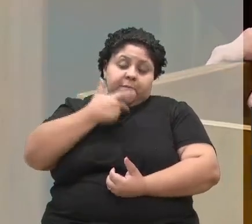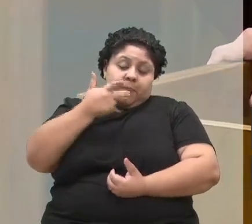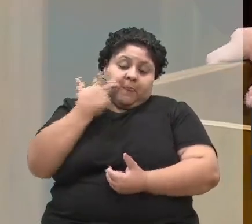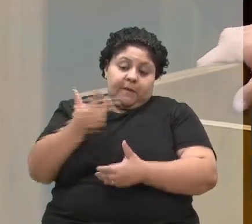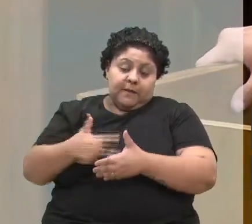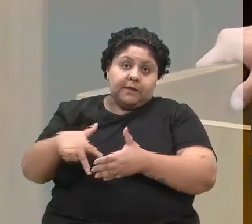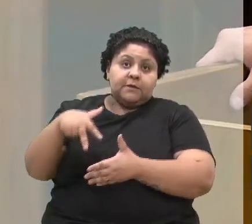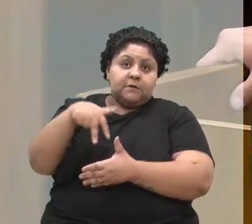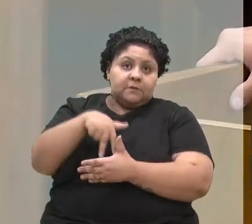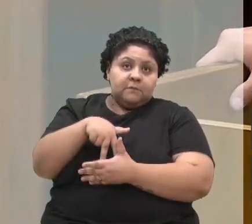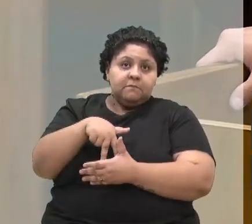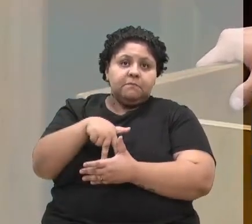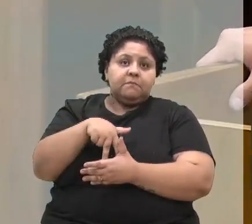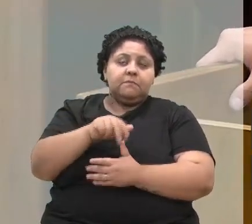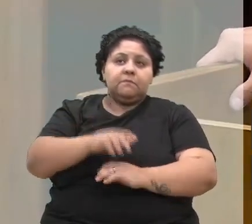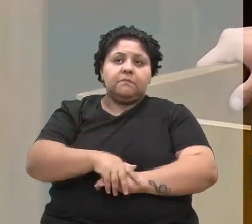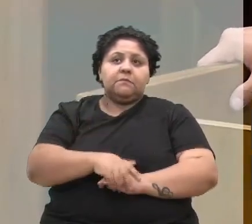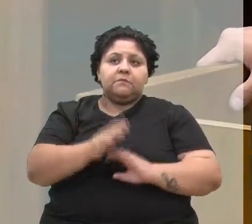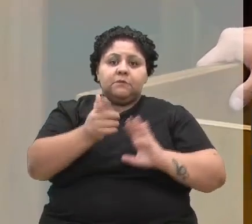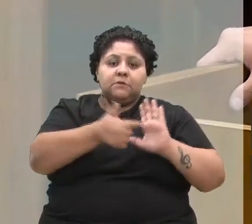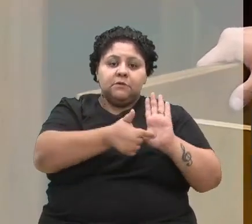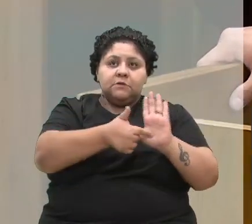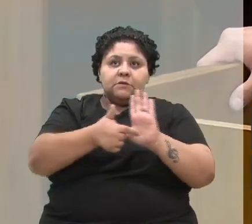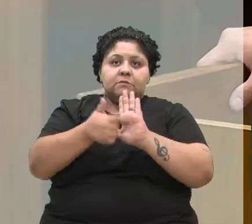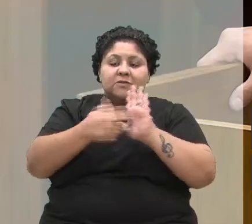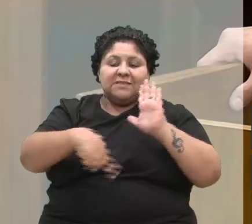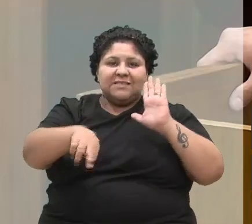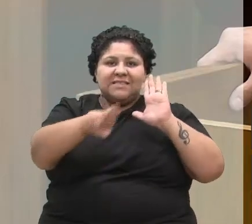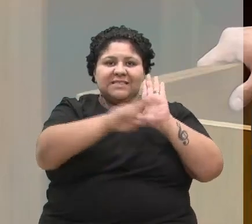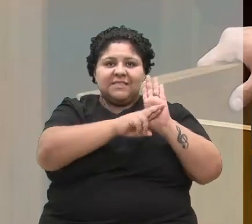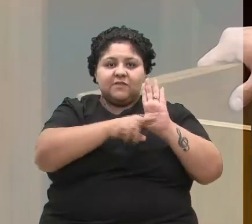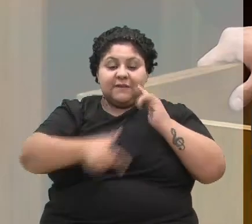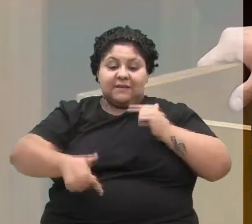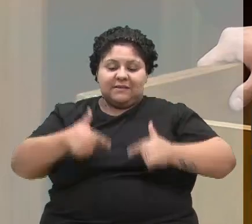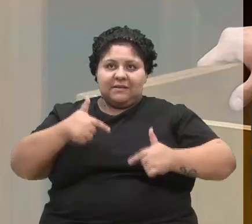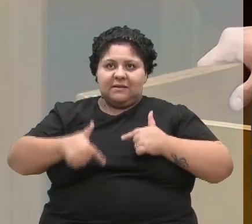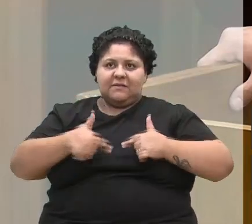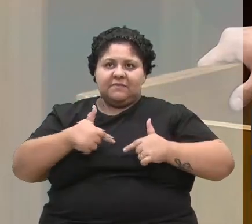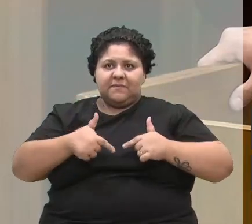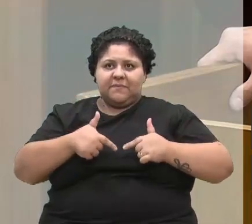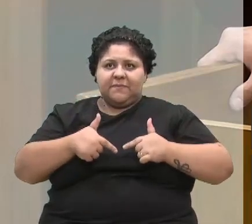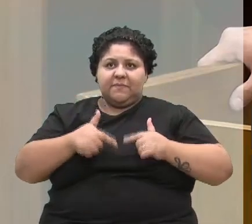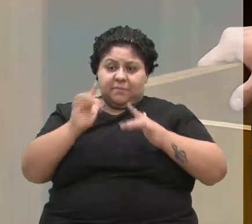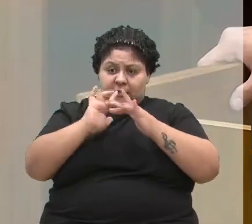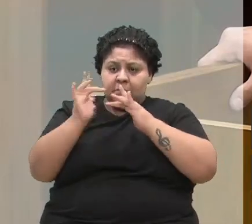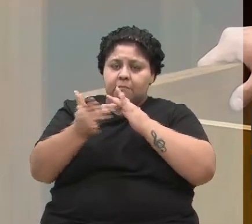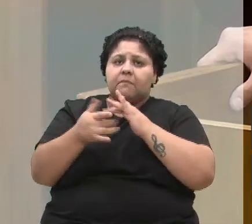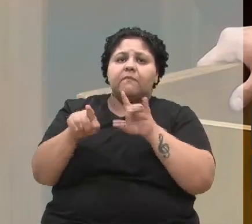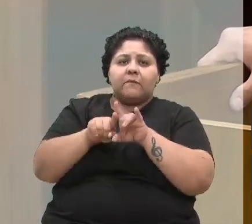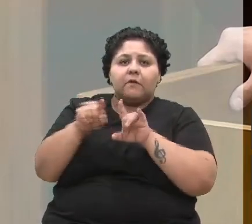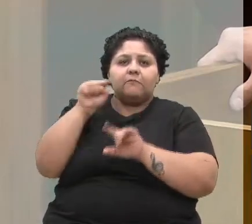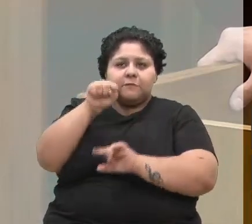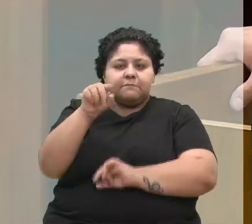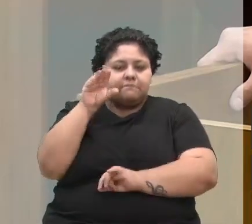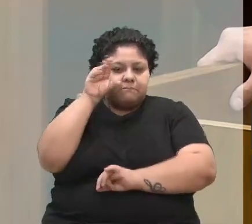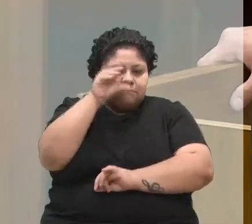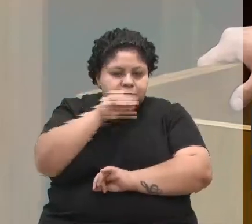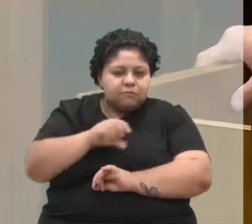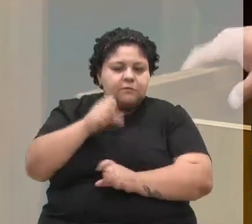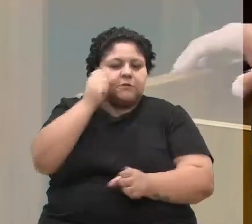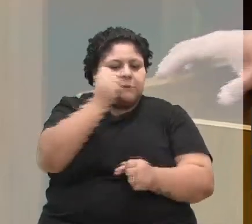tribuna, ele mostra resultado, trabalho. Inclusive nas minhas redes sociais, você observa